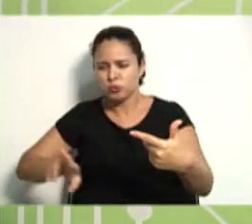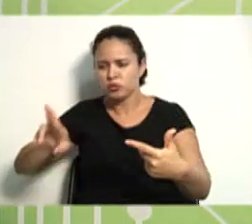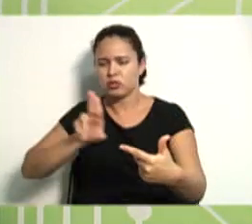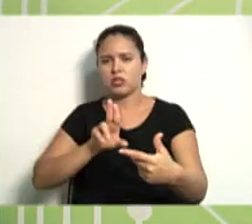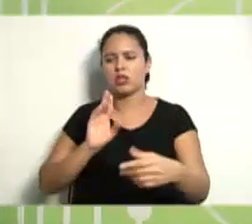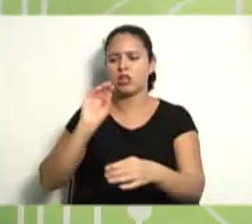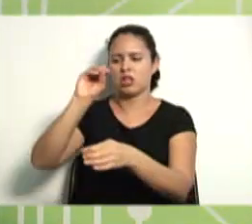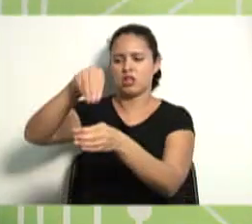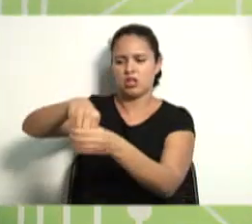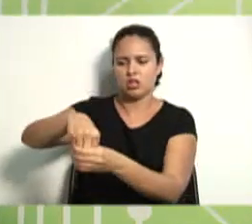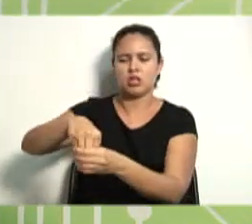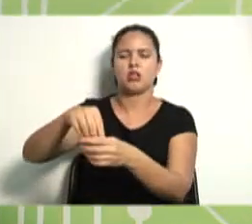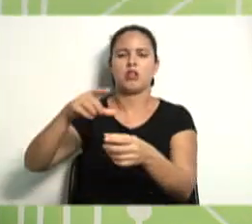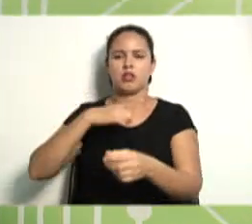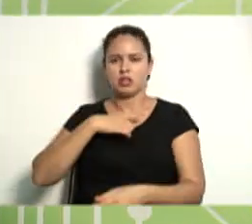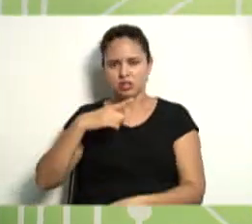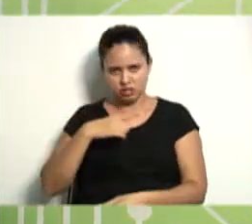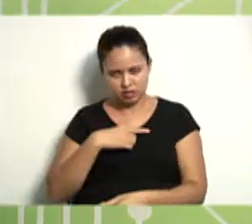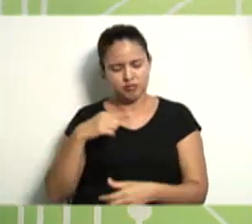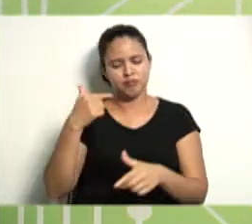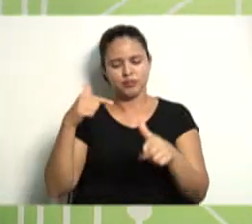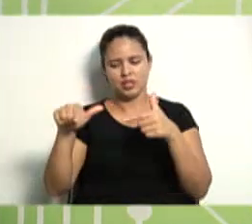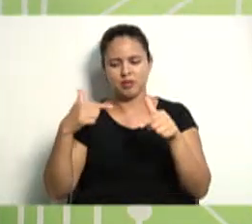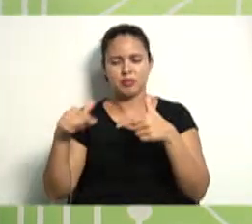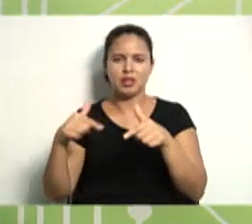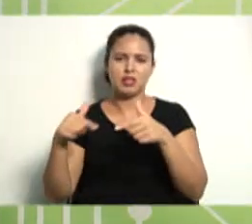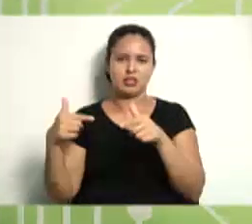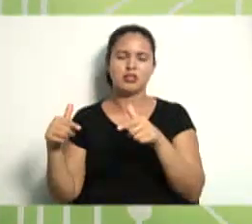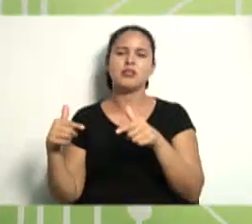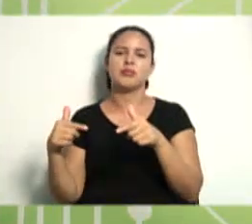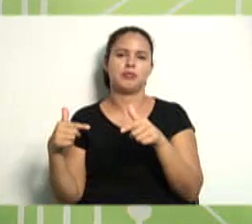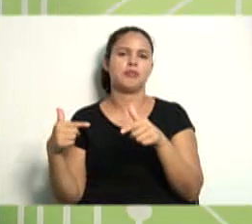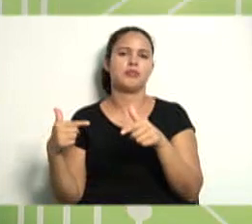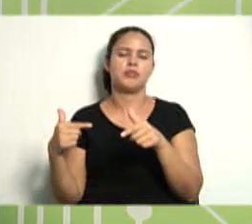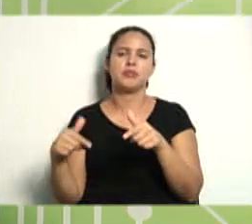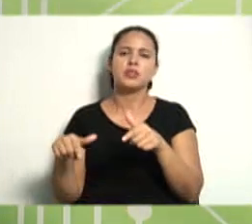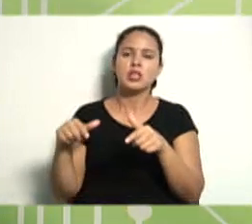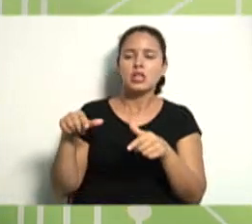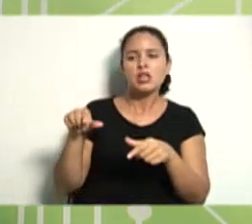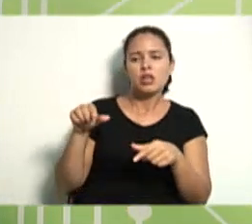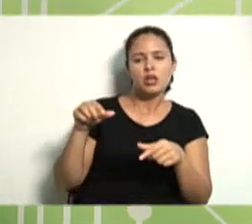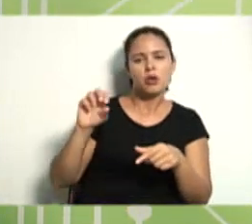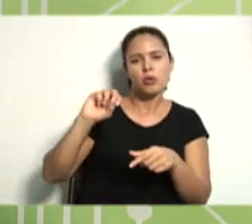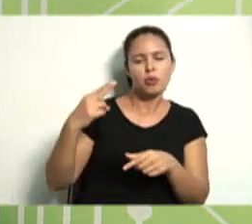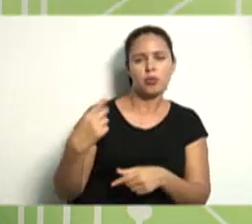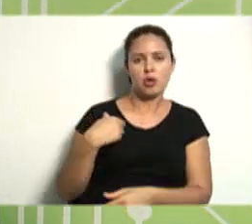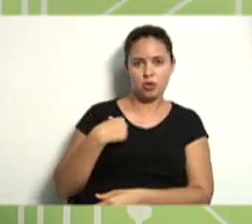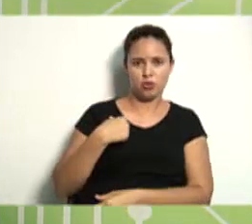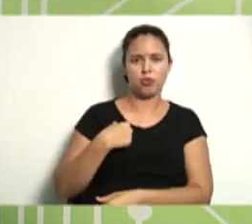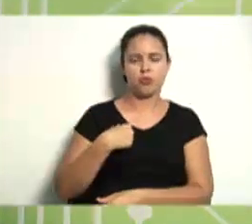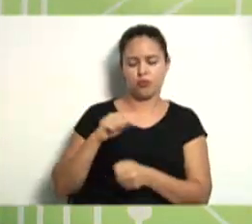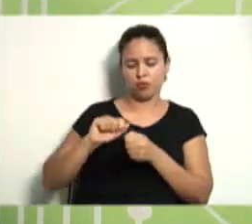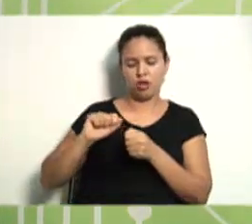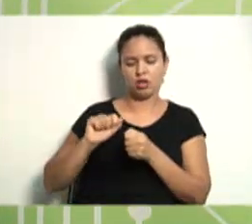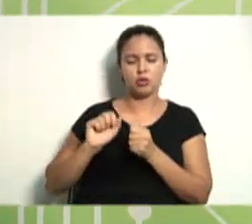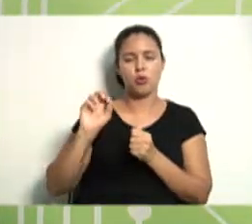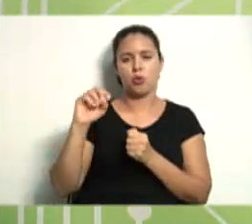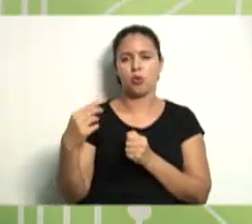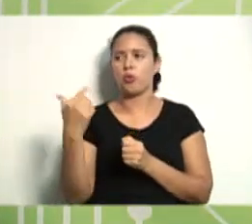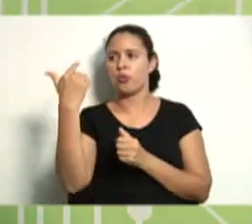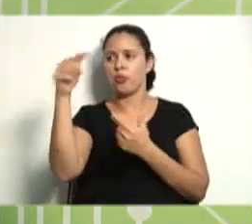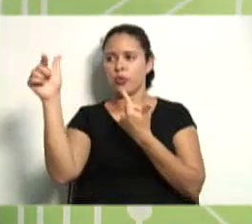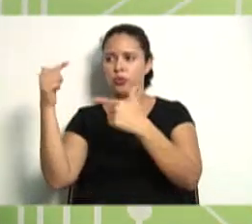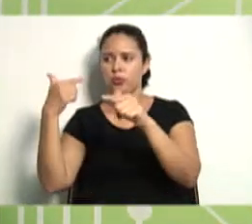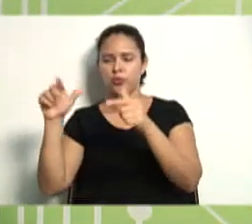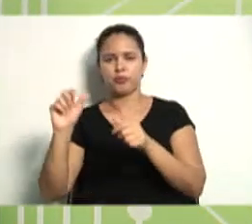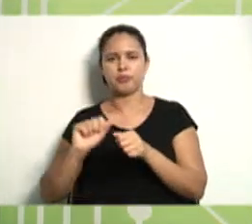não realizamos pessoalmente, individualmente esse trabalho está embutido nos produtos que nós